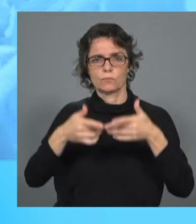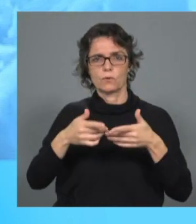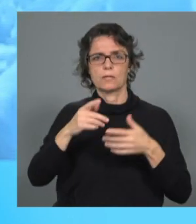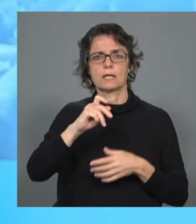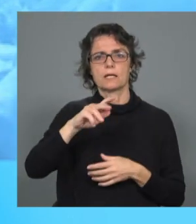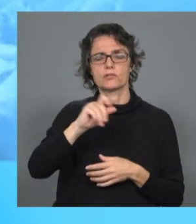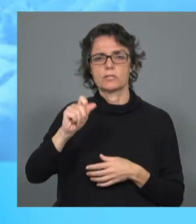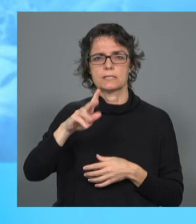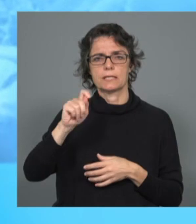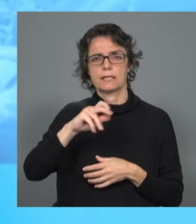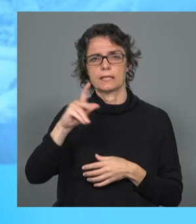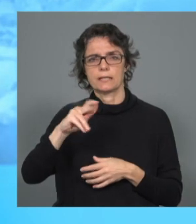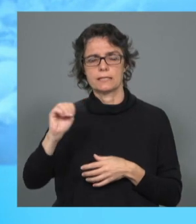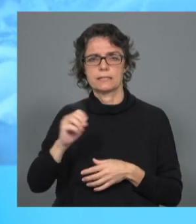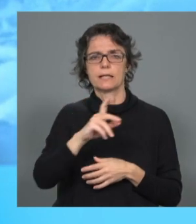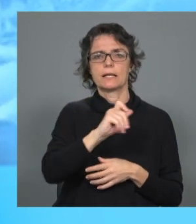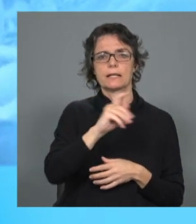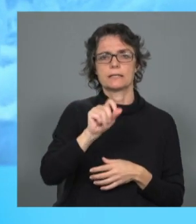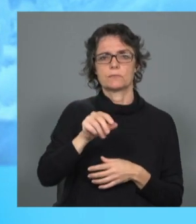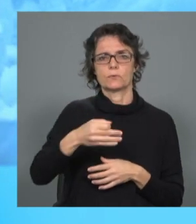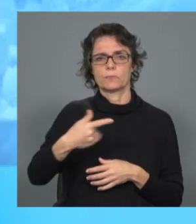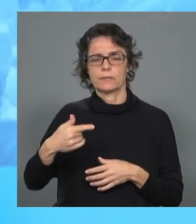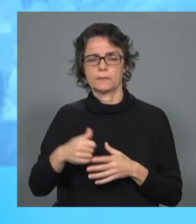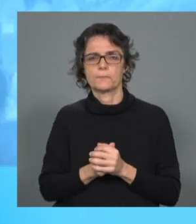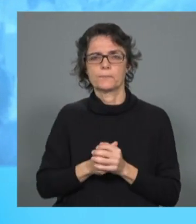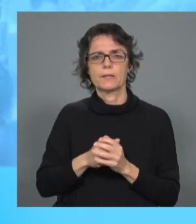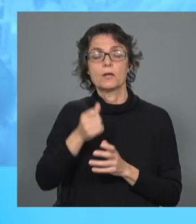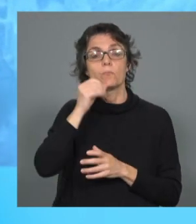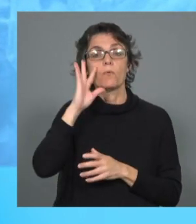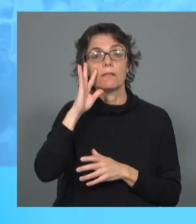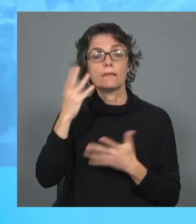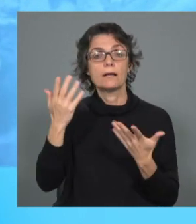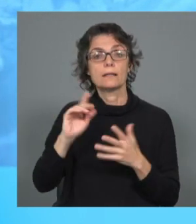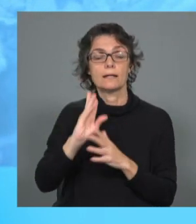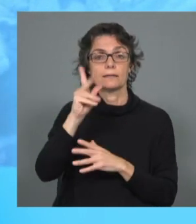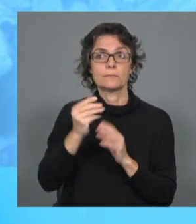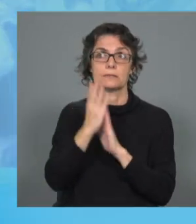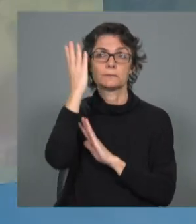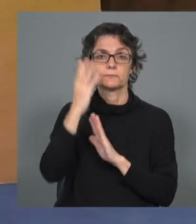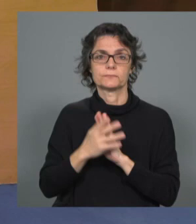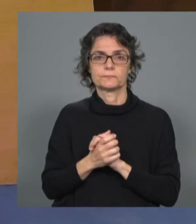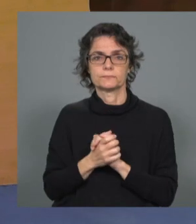Agência Eclésia, em eclésia.pt. Votos de uma ótima tarde e até amanhã, se os quiser.